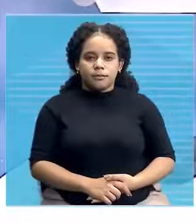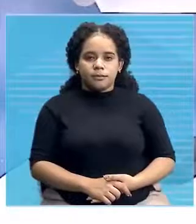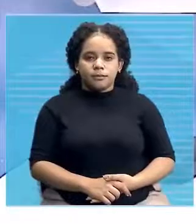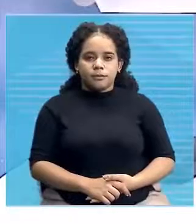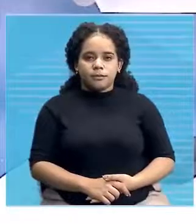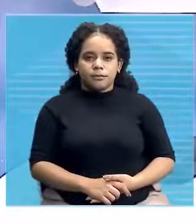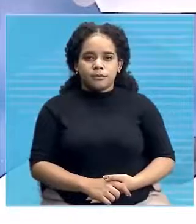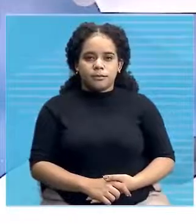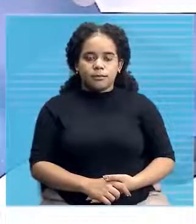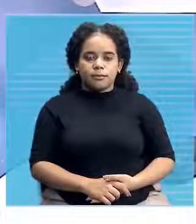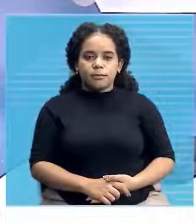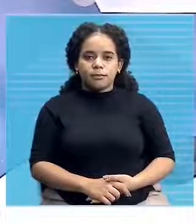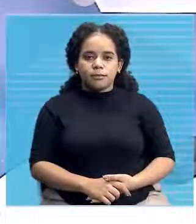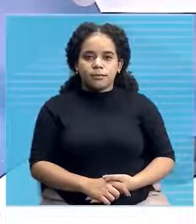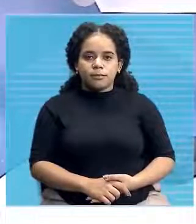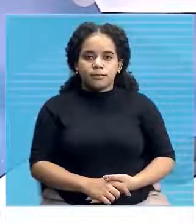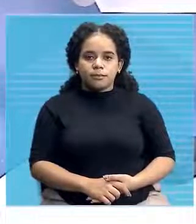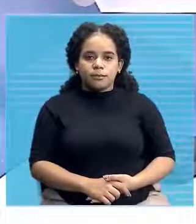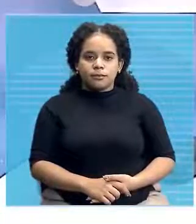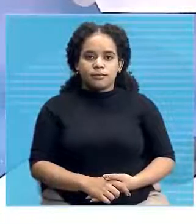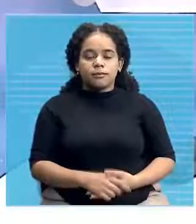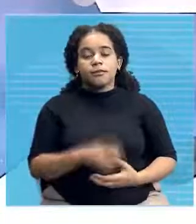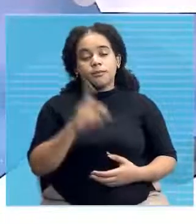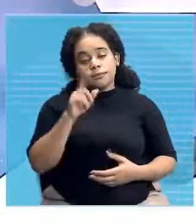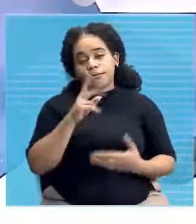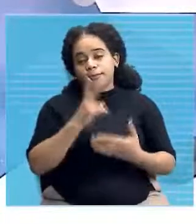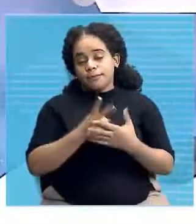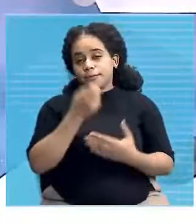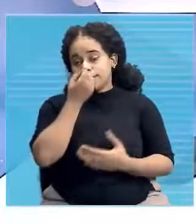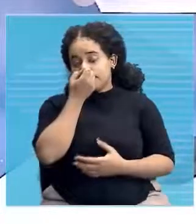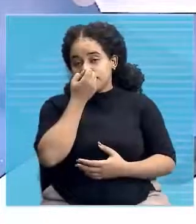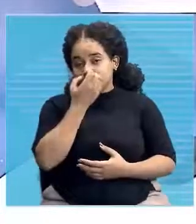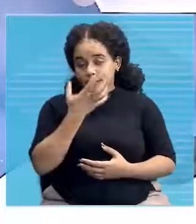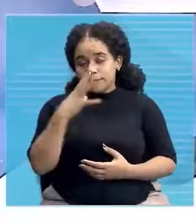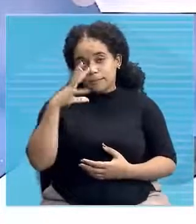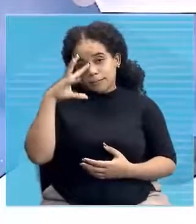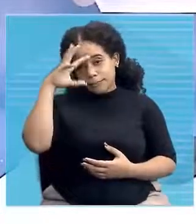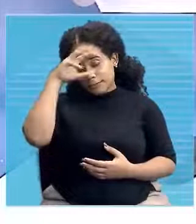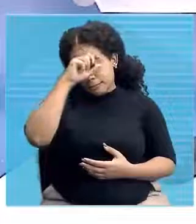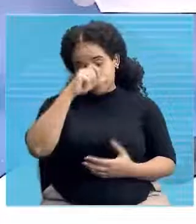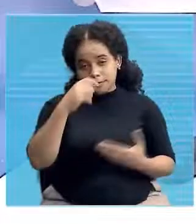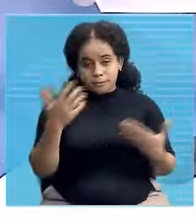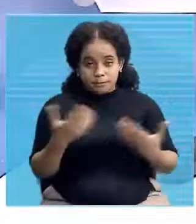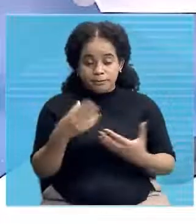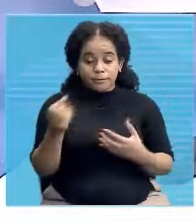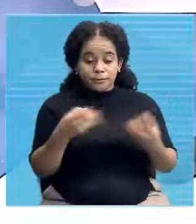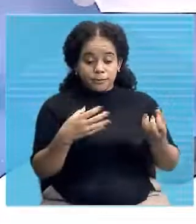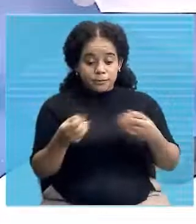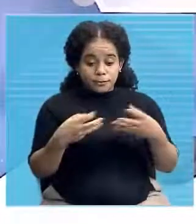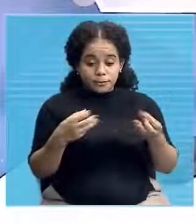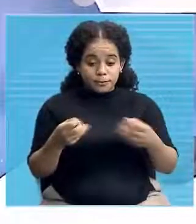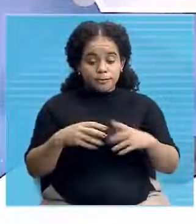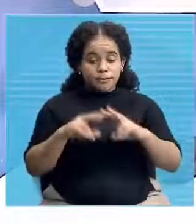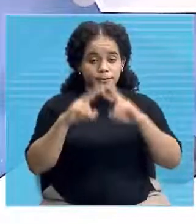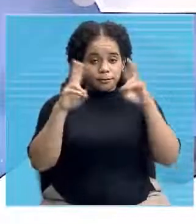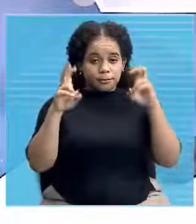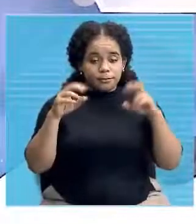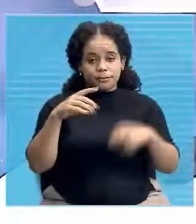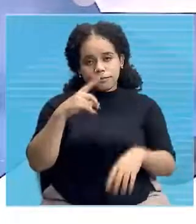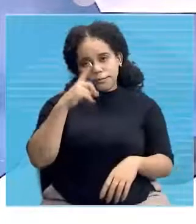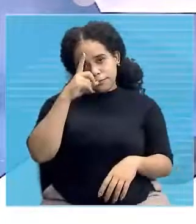Sara, é sempre bom aprendermos algo novo todos os